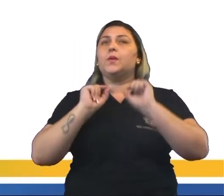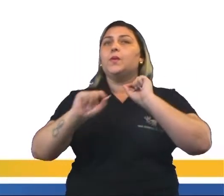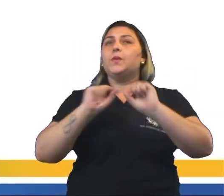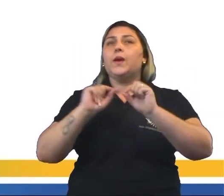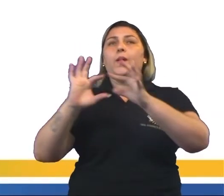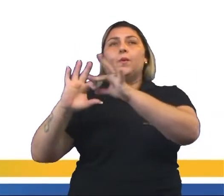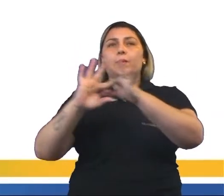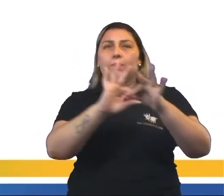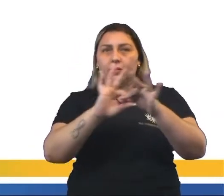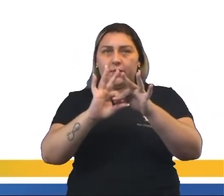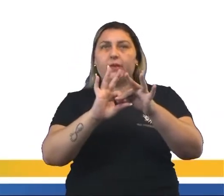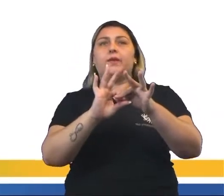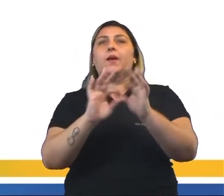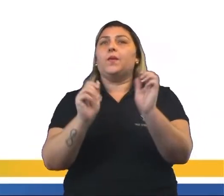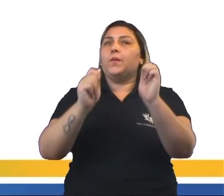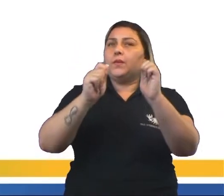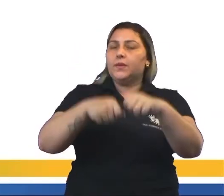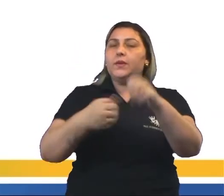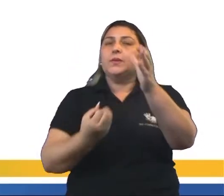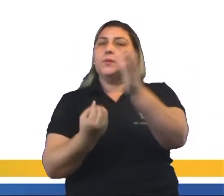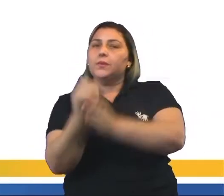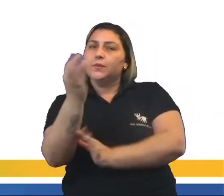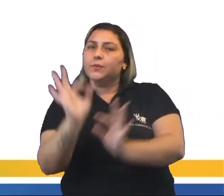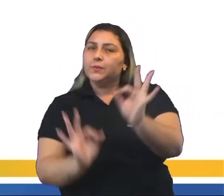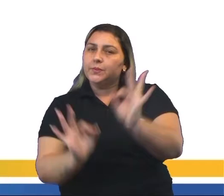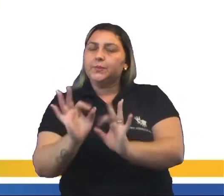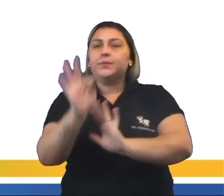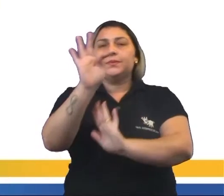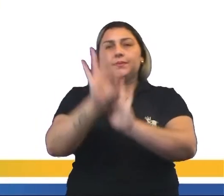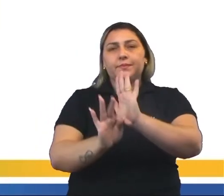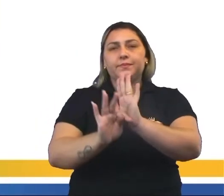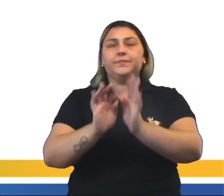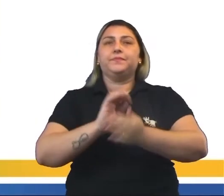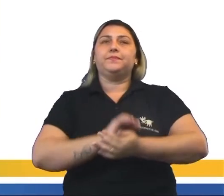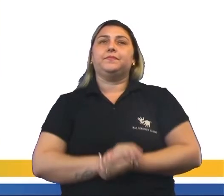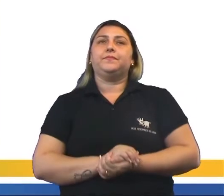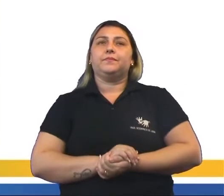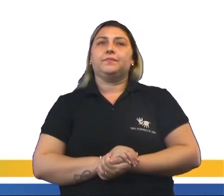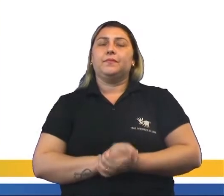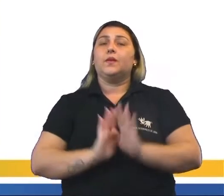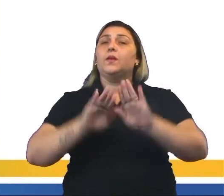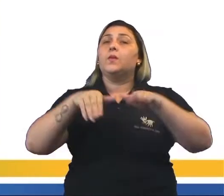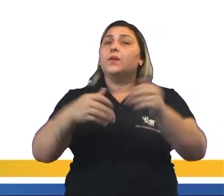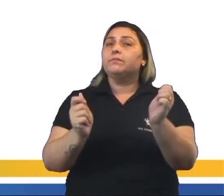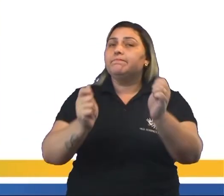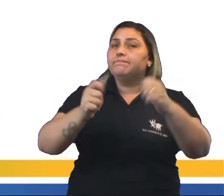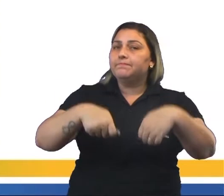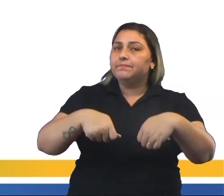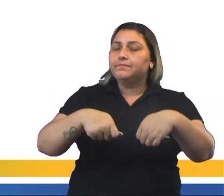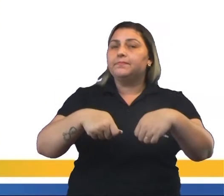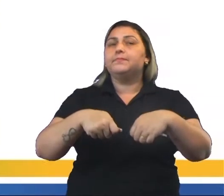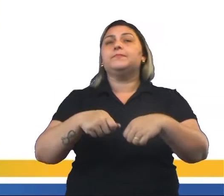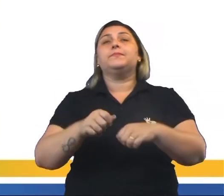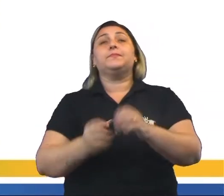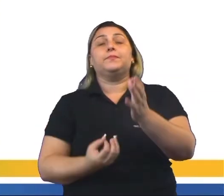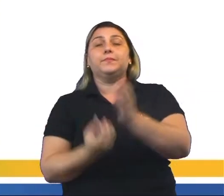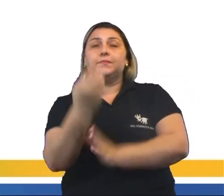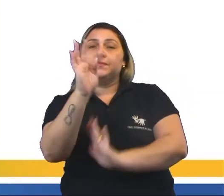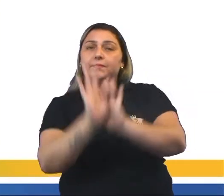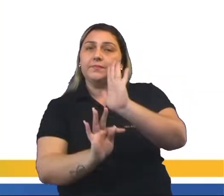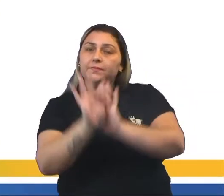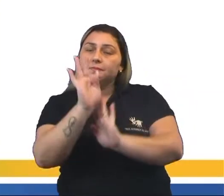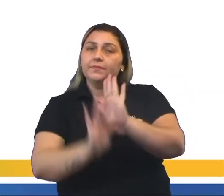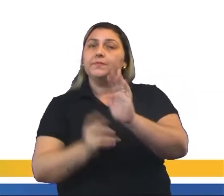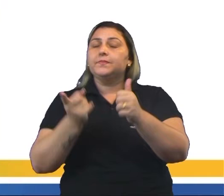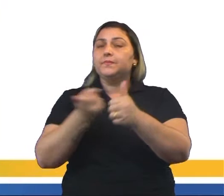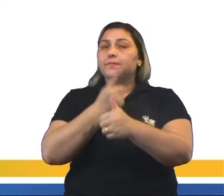o contexto, ou seja, as condições de produção do texto. E quais são essas condições de produção do texto?